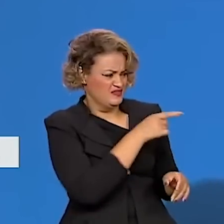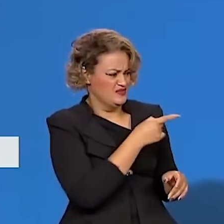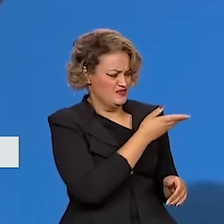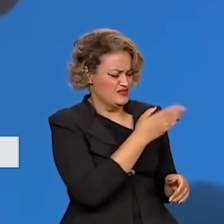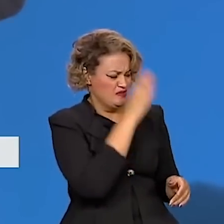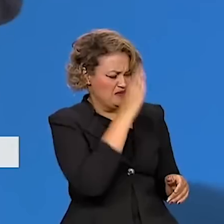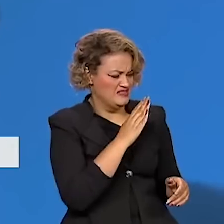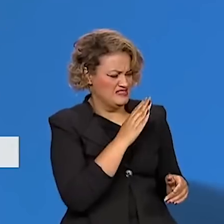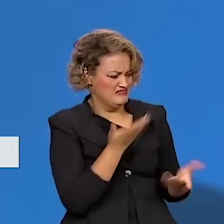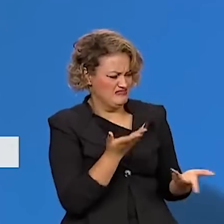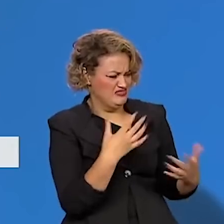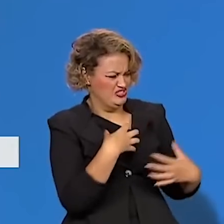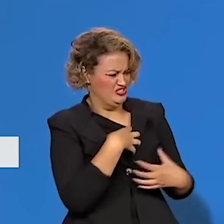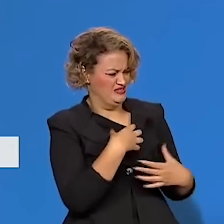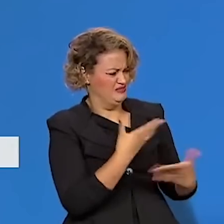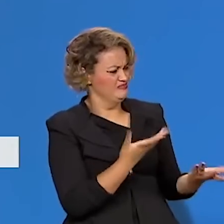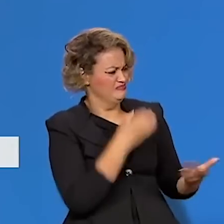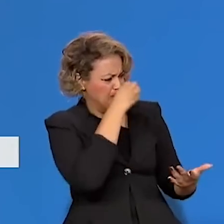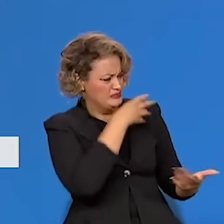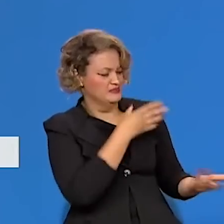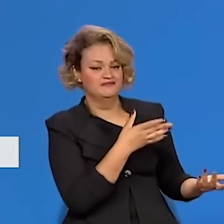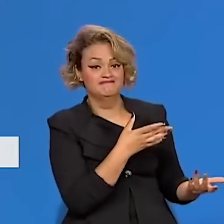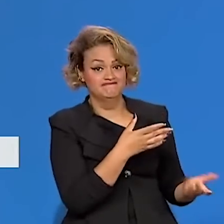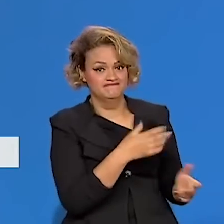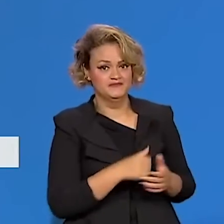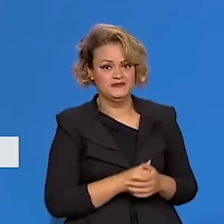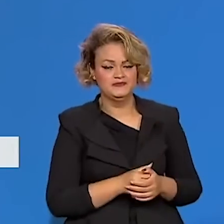comportavam de forma muito civilizada